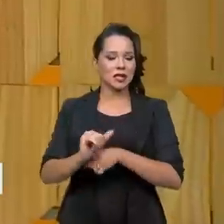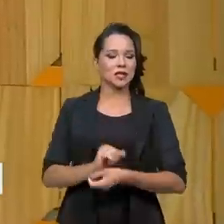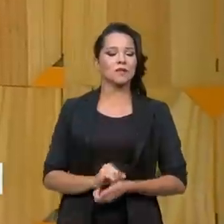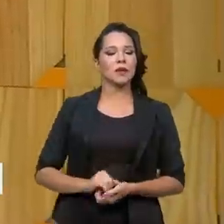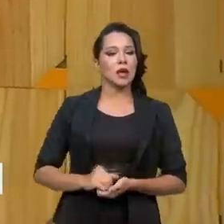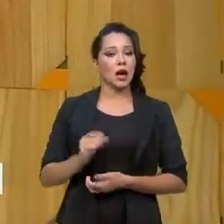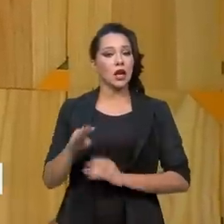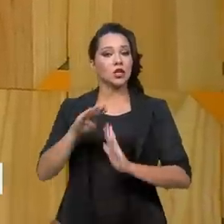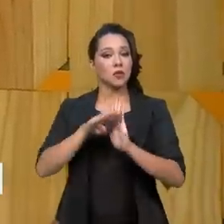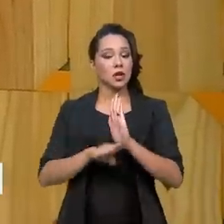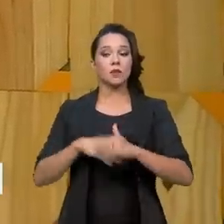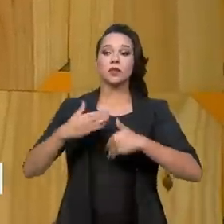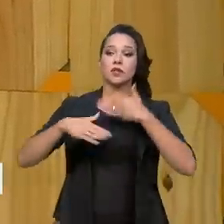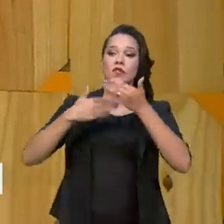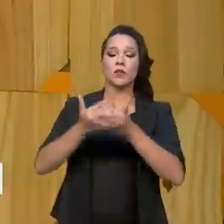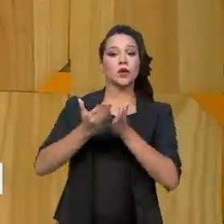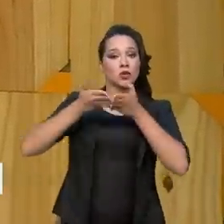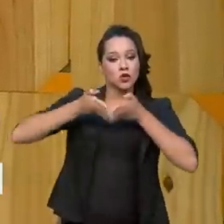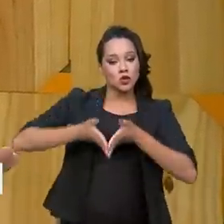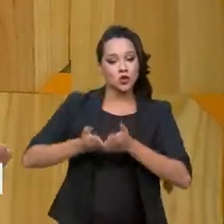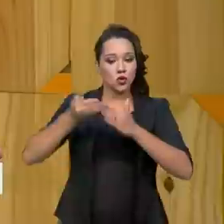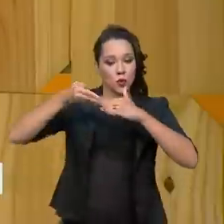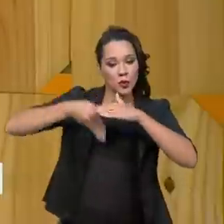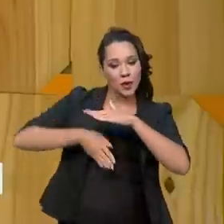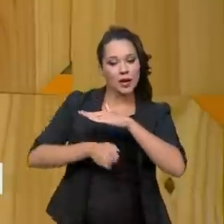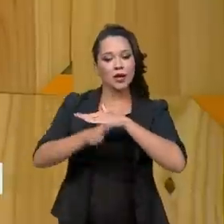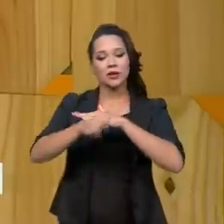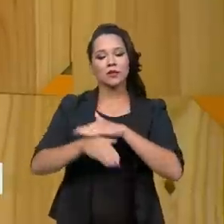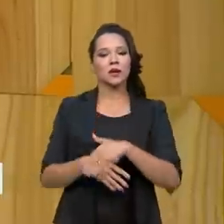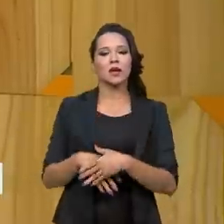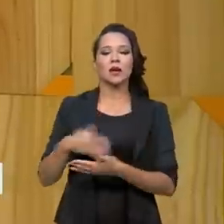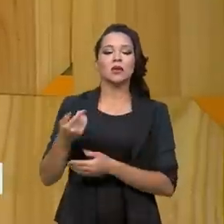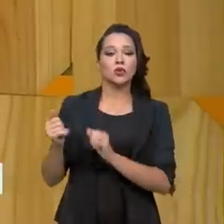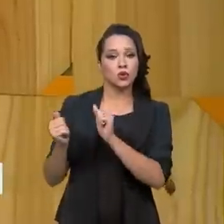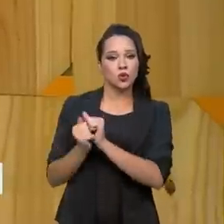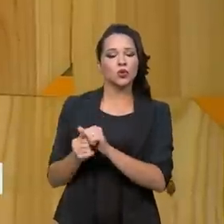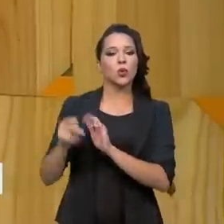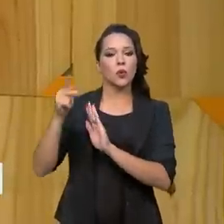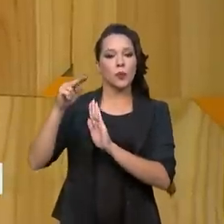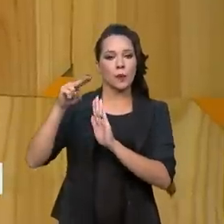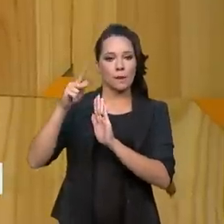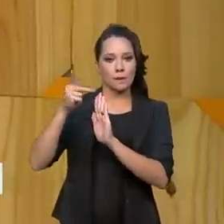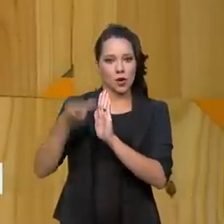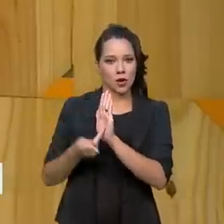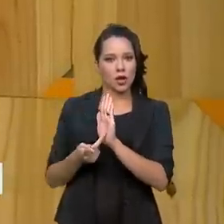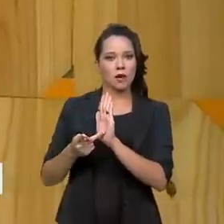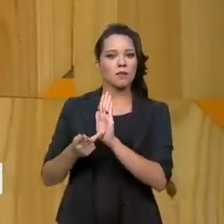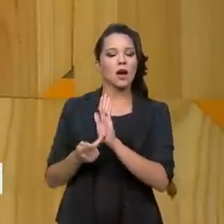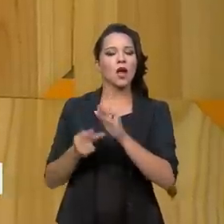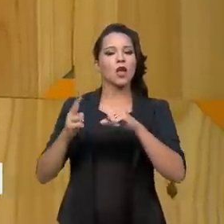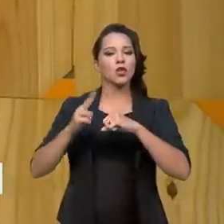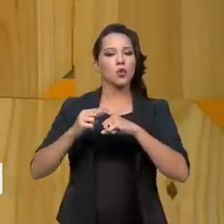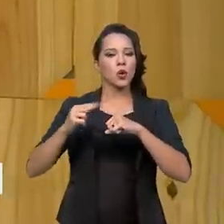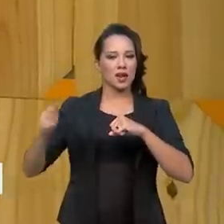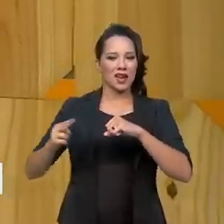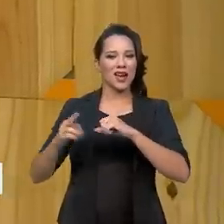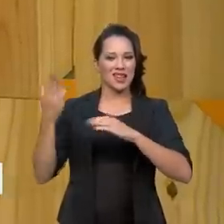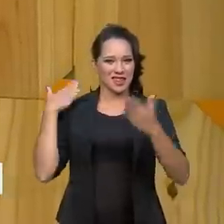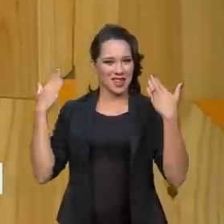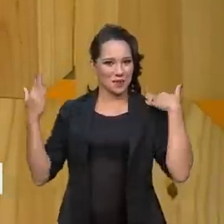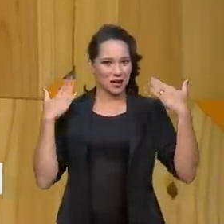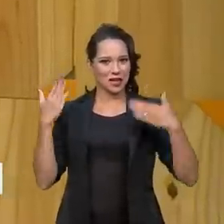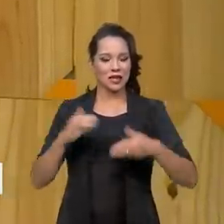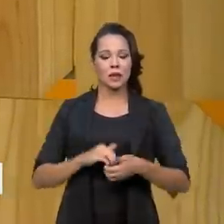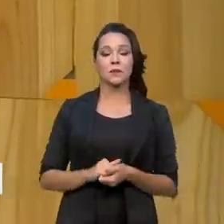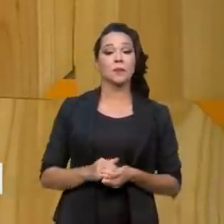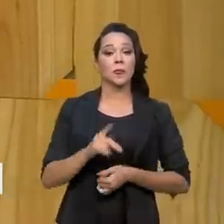atenção do Programa de Desenvolvimento de Submarinos, associado ao Programa Nuclear da Marinha, que vai nos trazer, vai